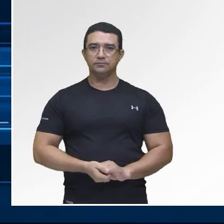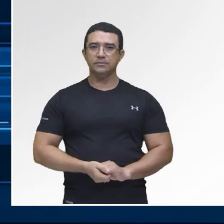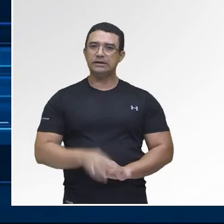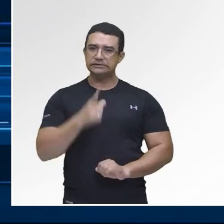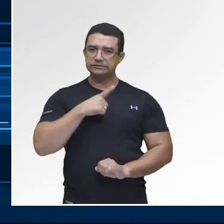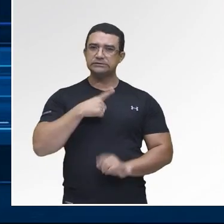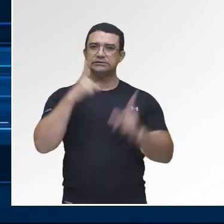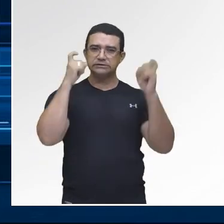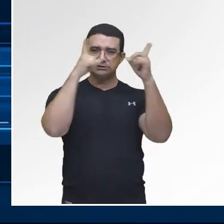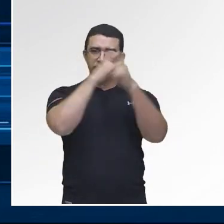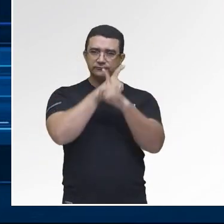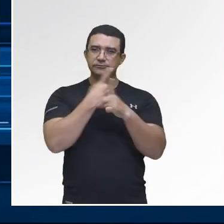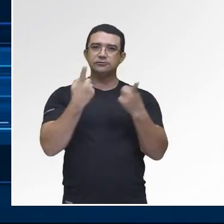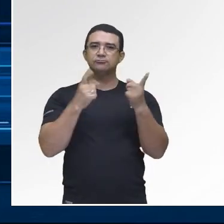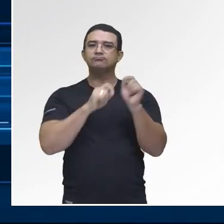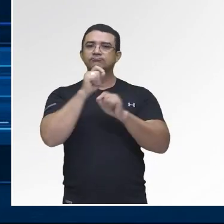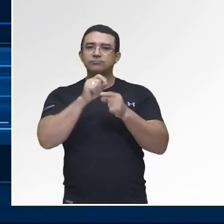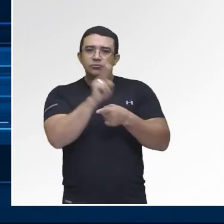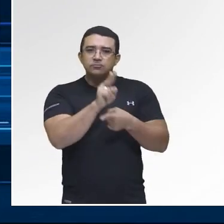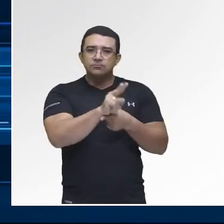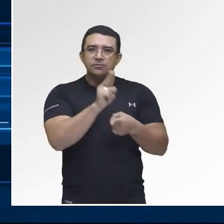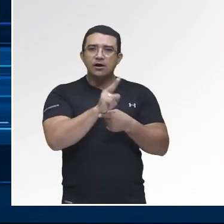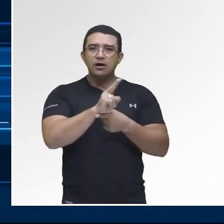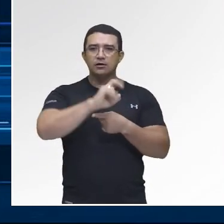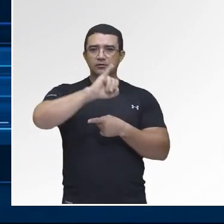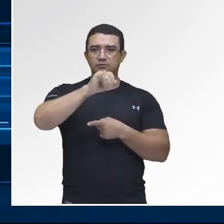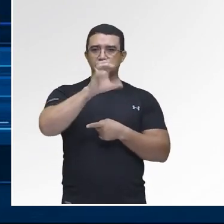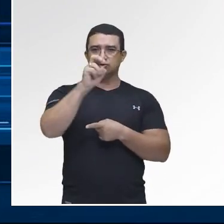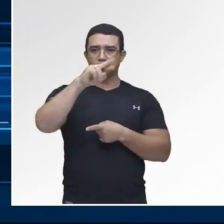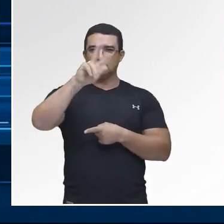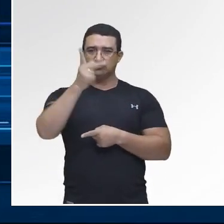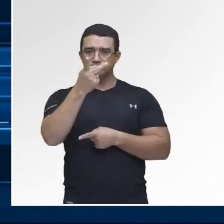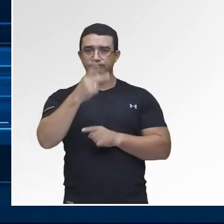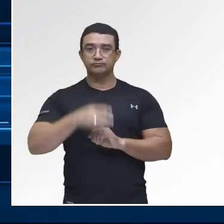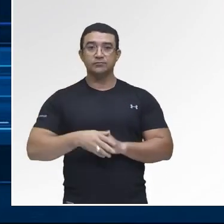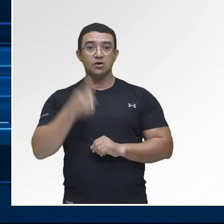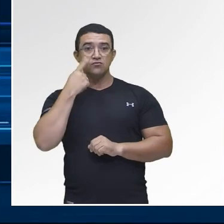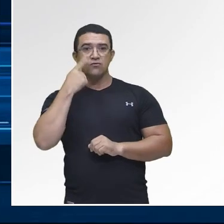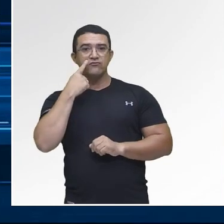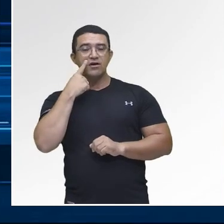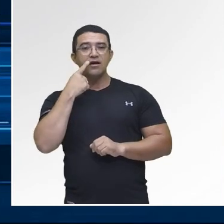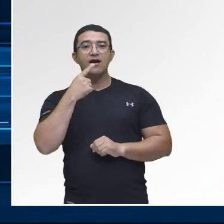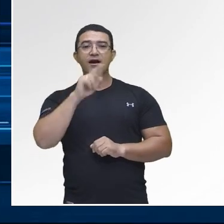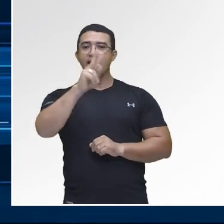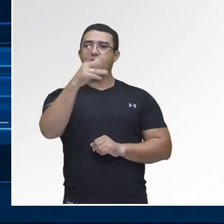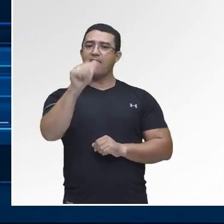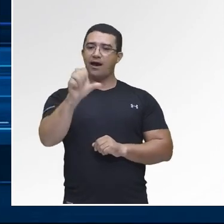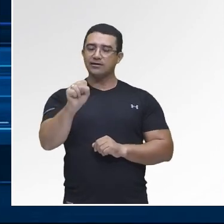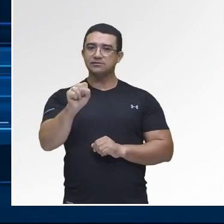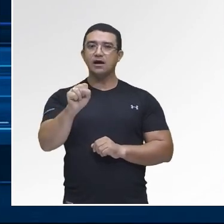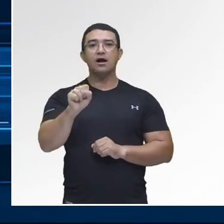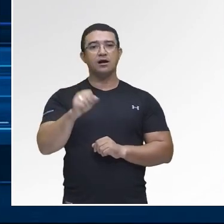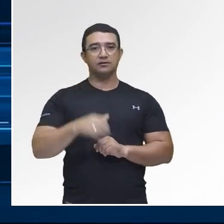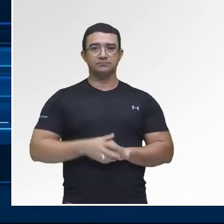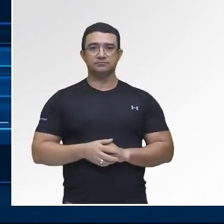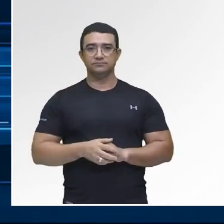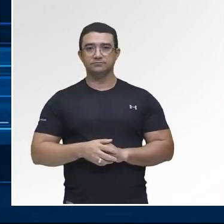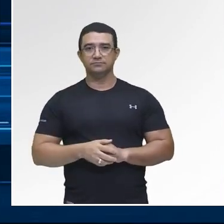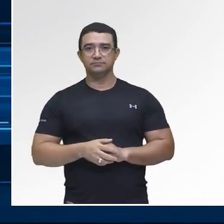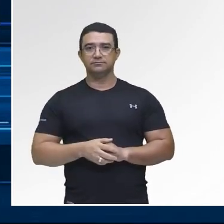nós lidarmos com o John. Chama atenção para a presença do has mais o verbo